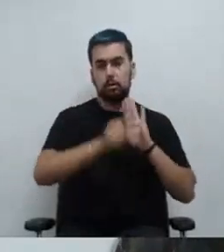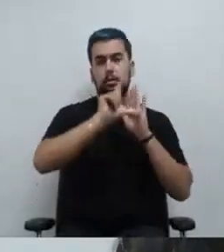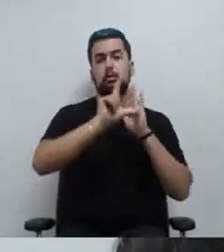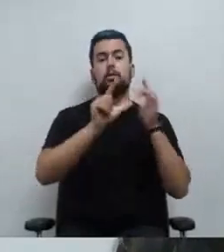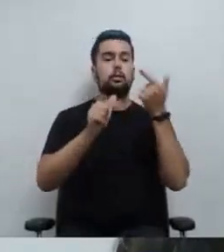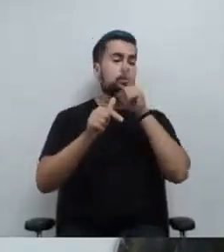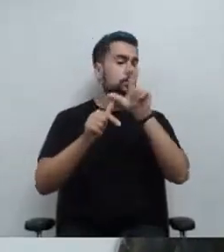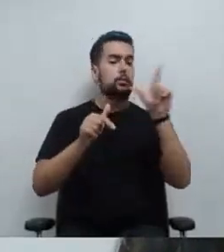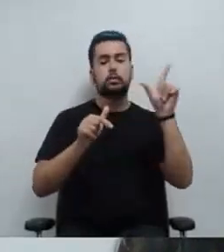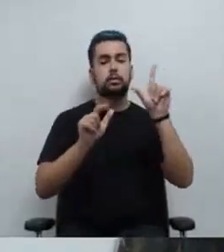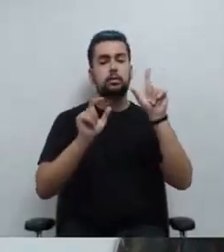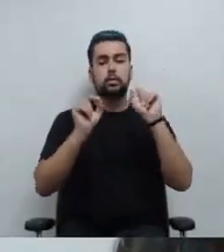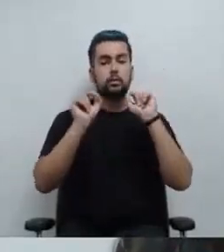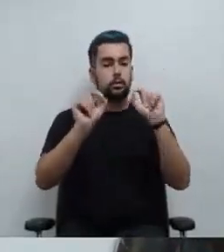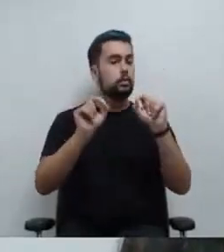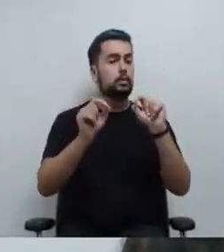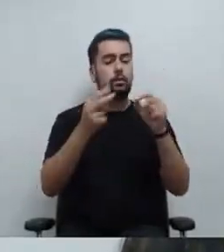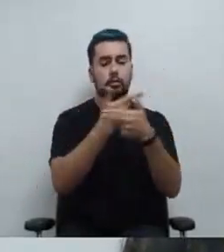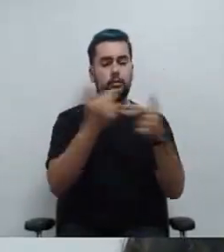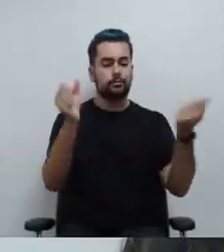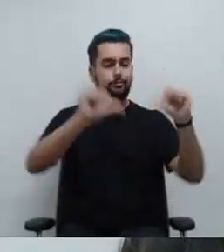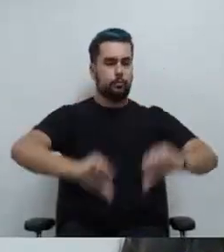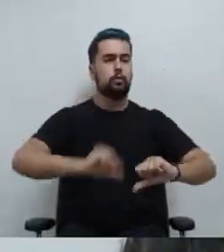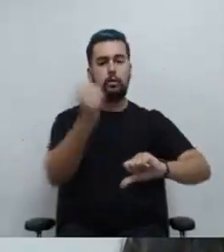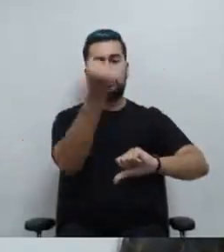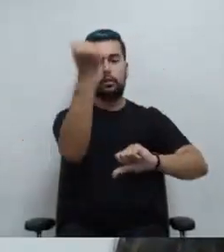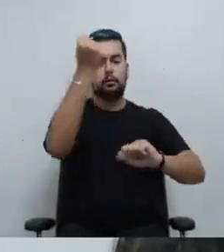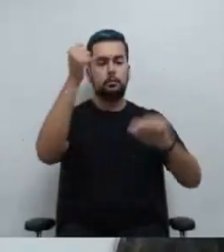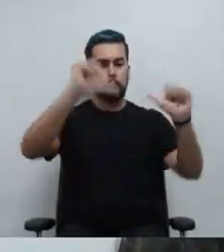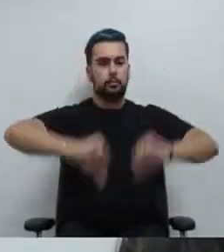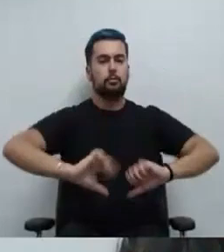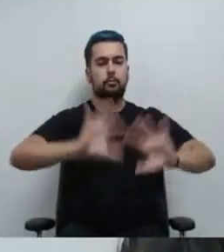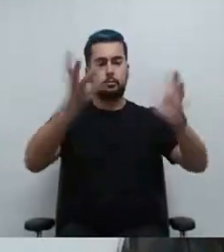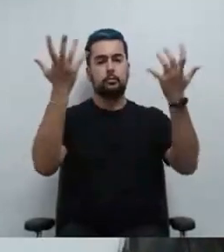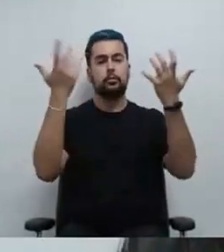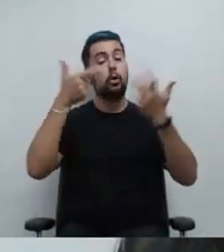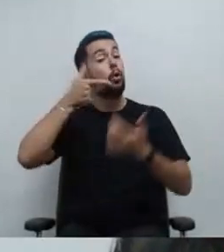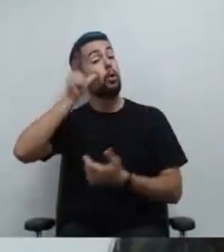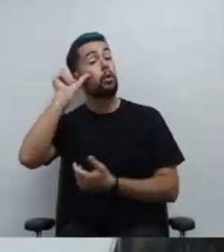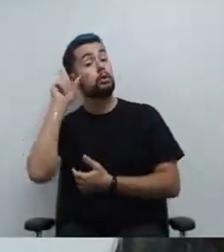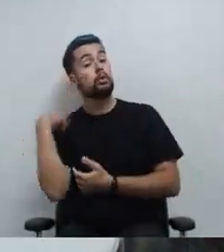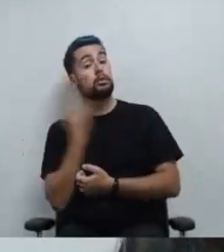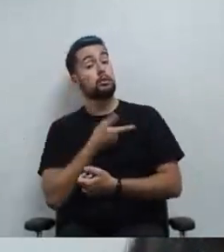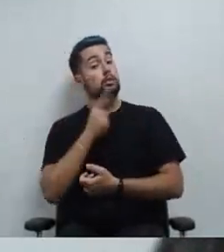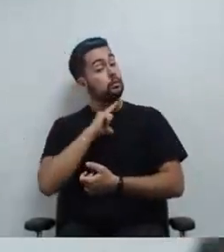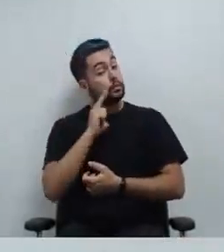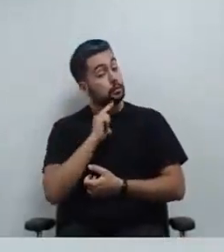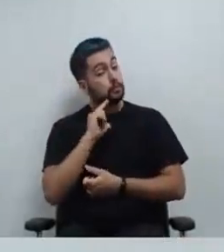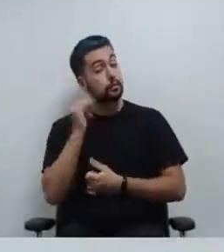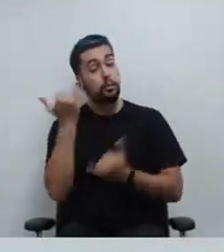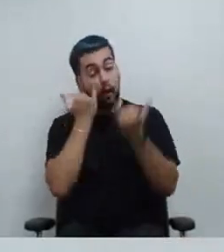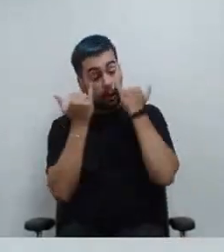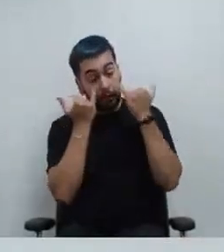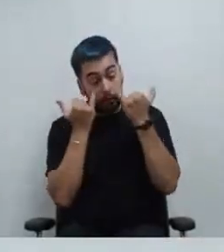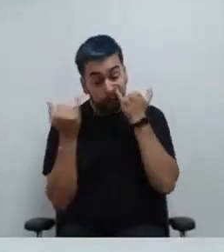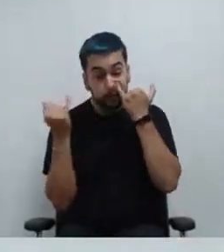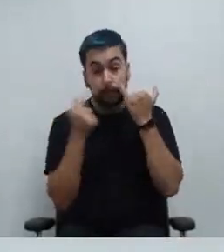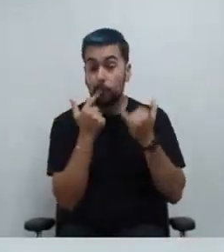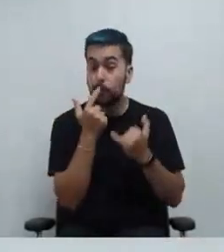ocorrer algo pior. Eu acho que ontem tivemos aqui um sinal vermelho de que